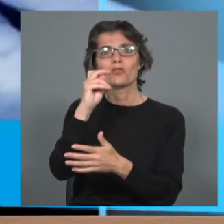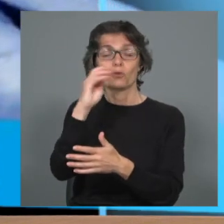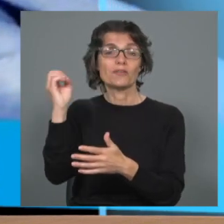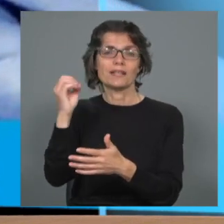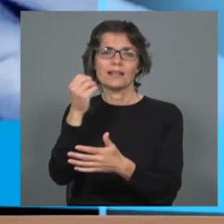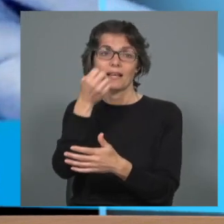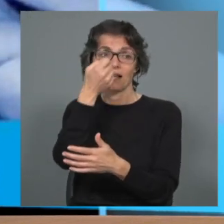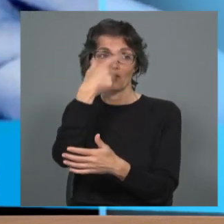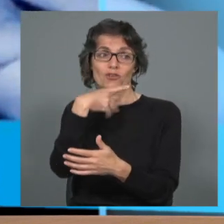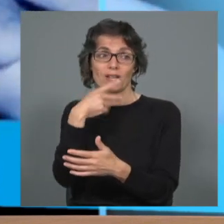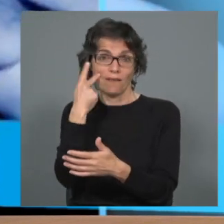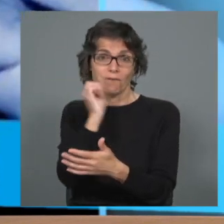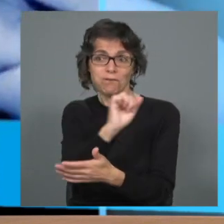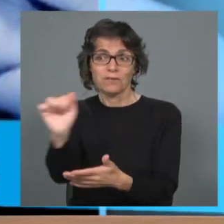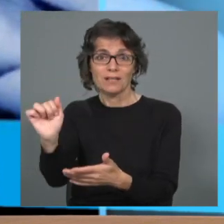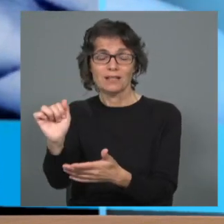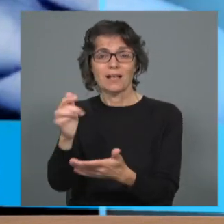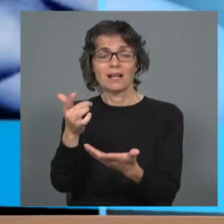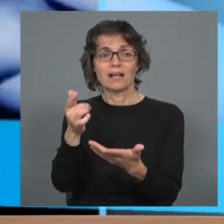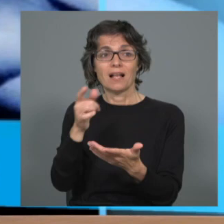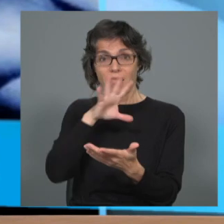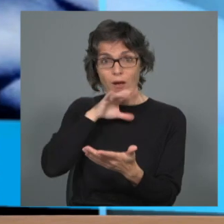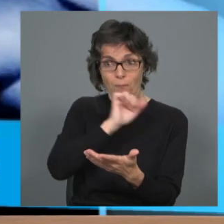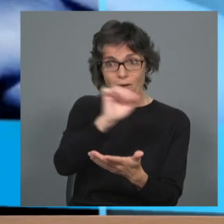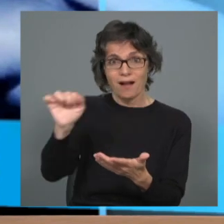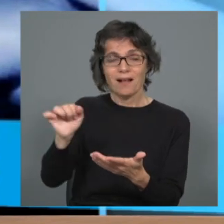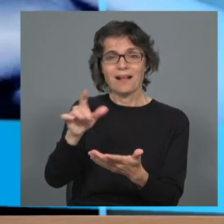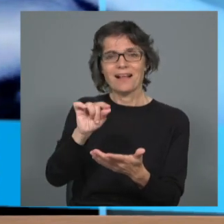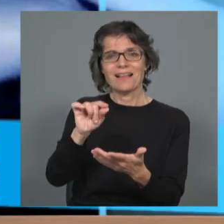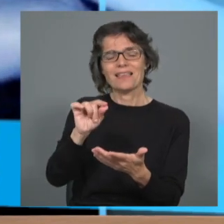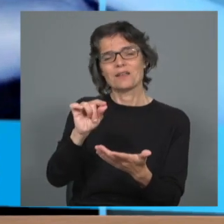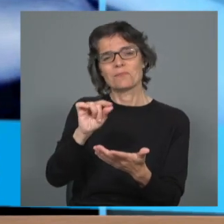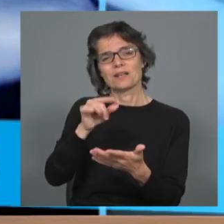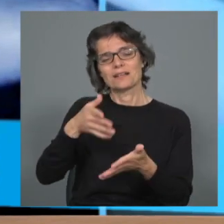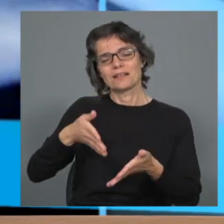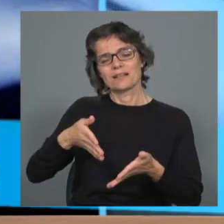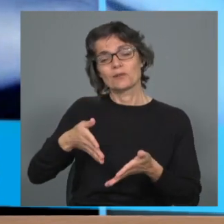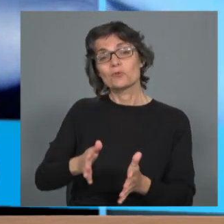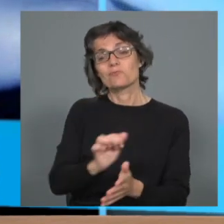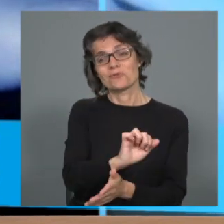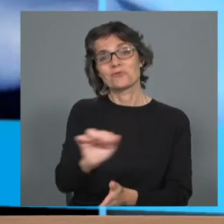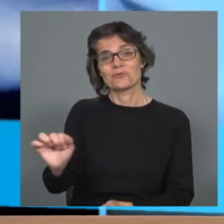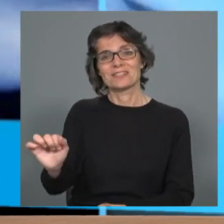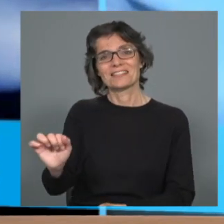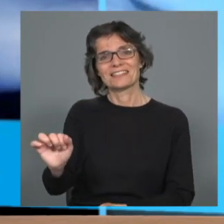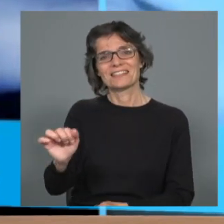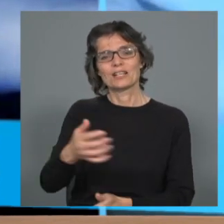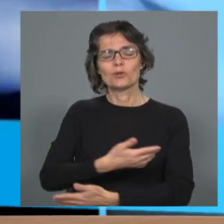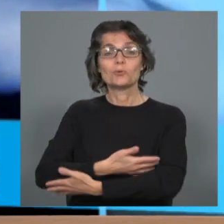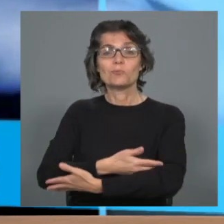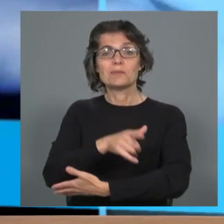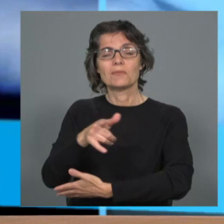vidas. Vidas das mães e vidas dos bebés, vidas das pessoas que lá passaram na Ajuda de Mãe e que deram a sua